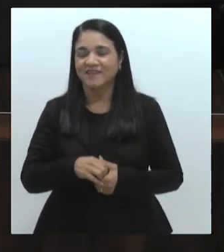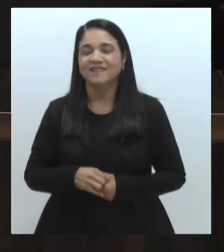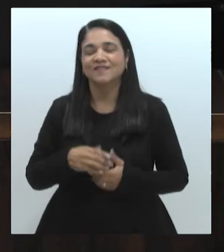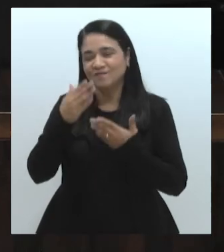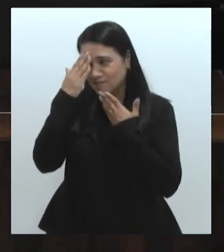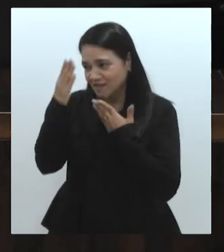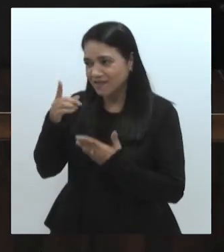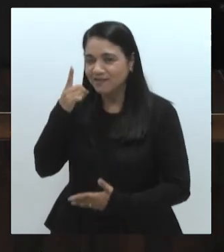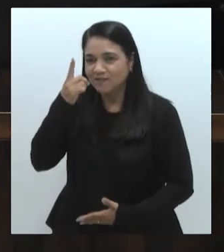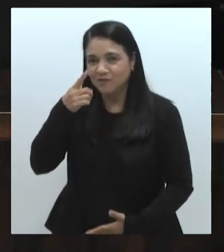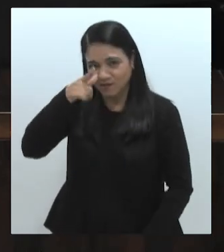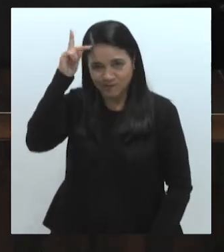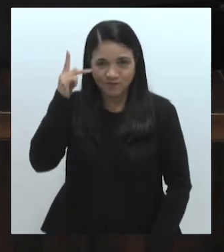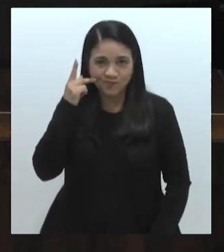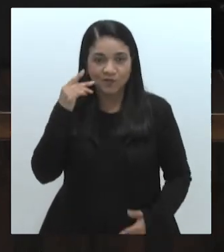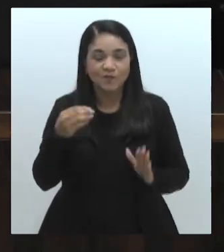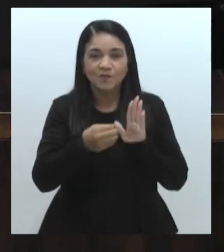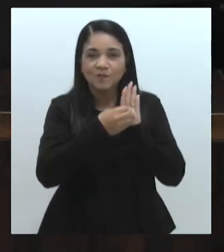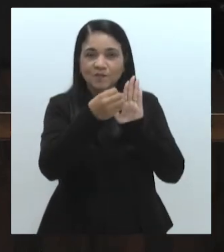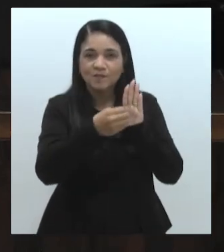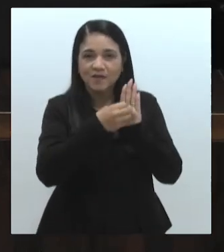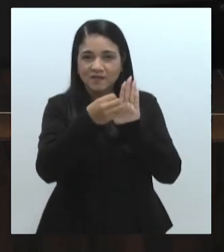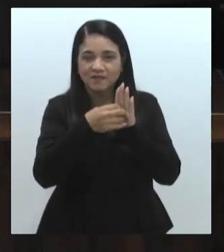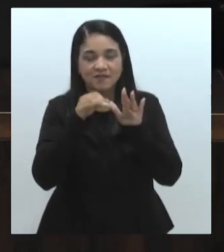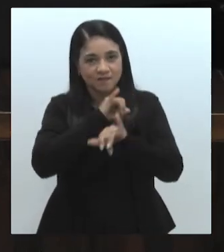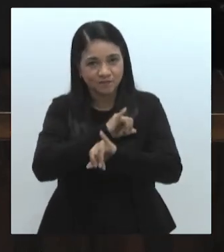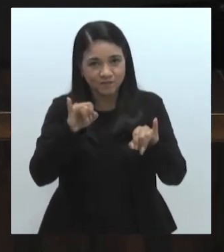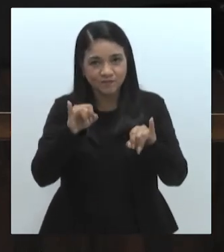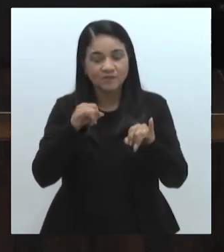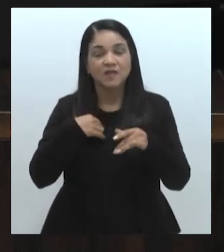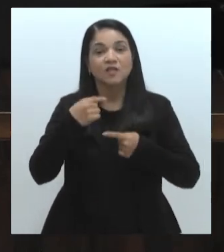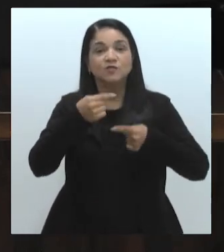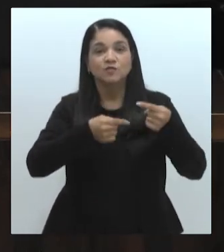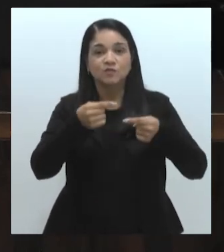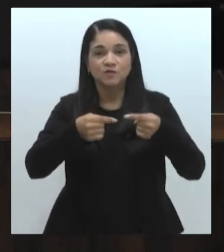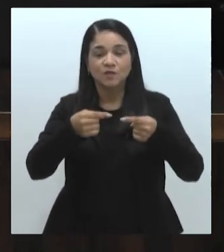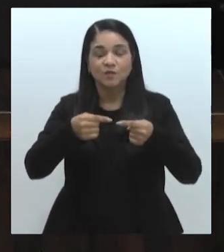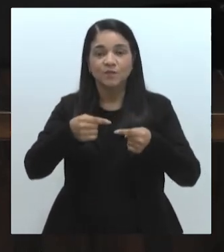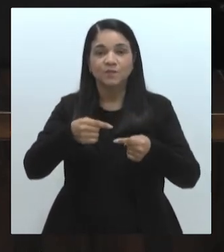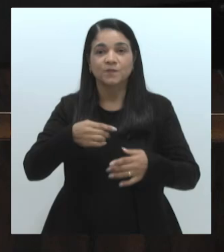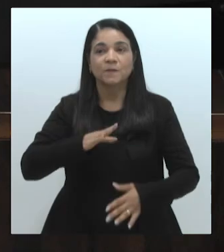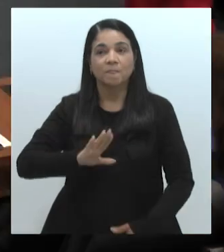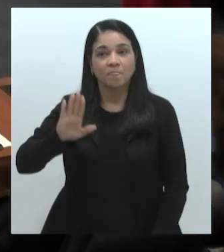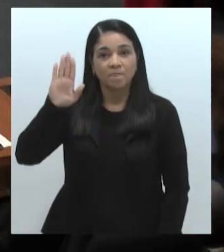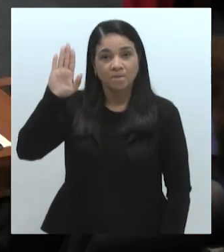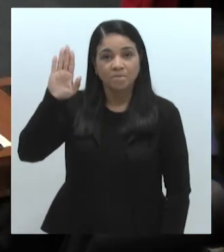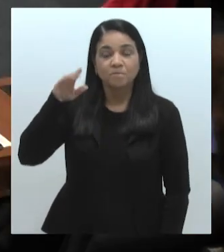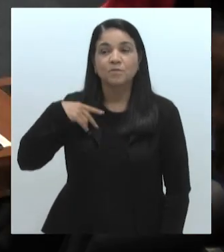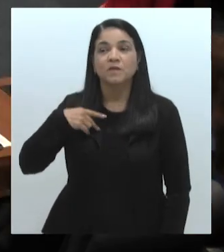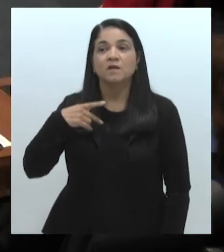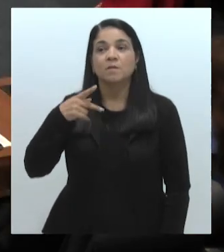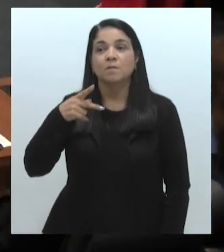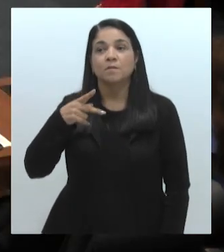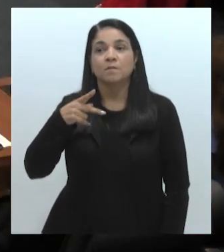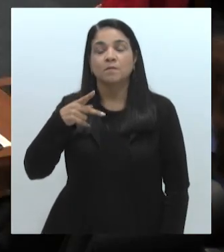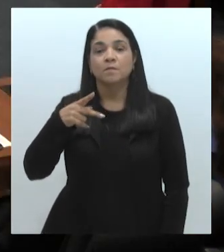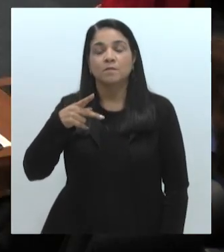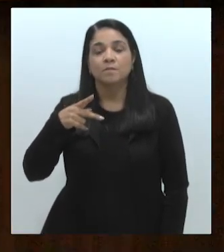Com os pareceres emitidos, em discussão. Presidente. Deputado Quinoploc. Para discutir rapidamente. Sim,